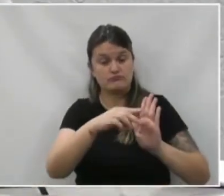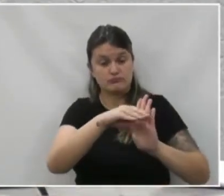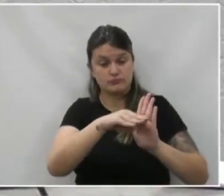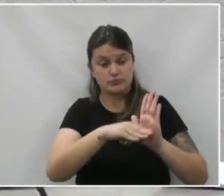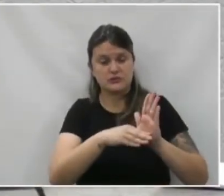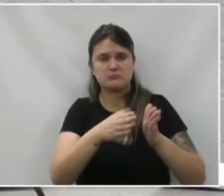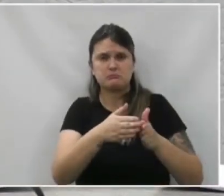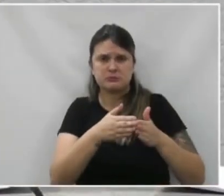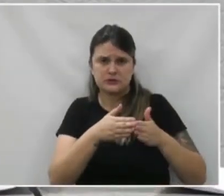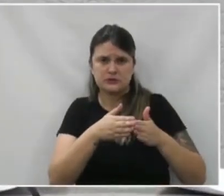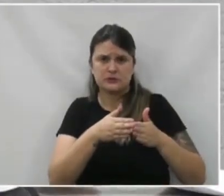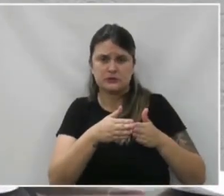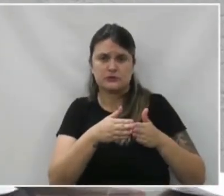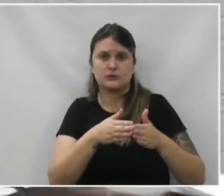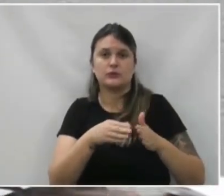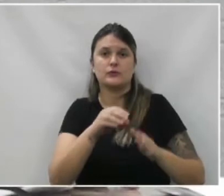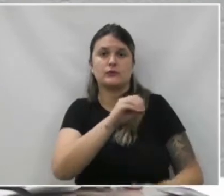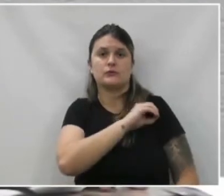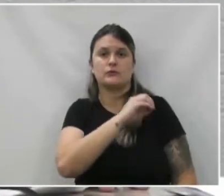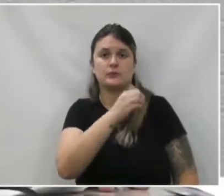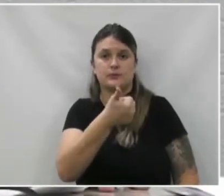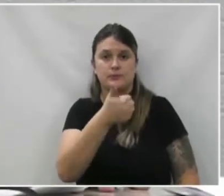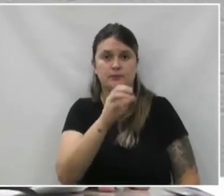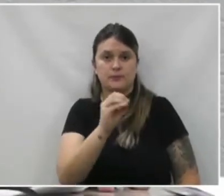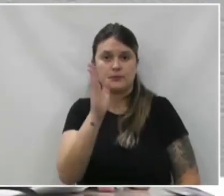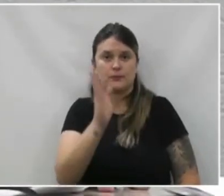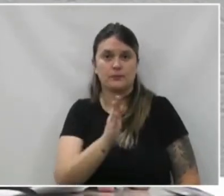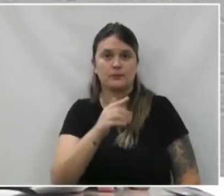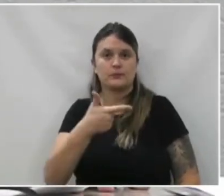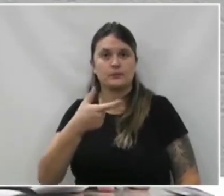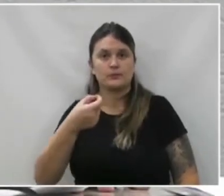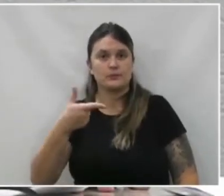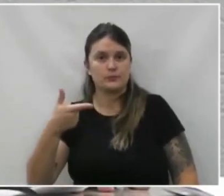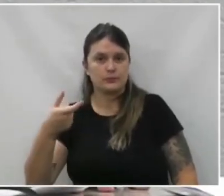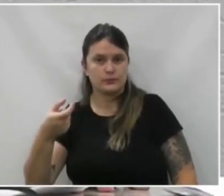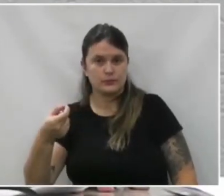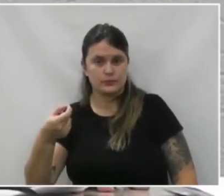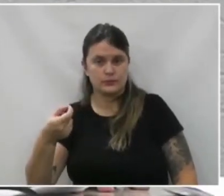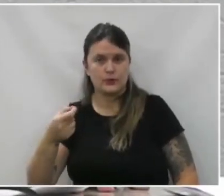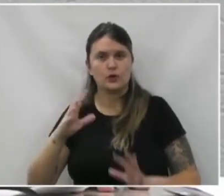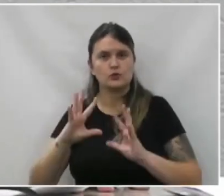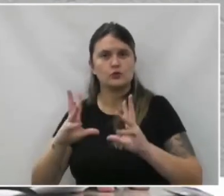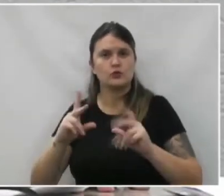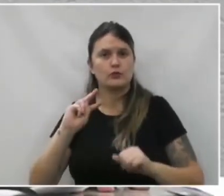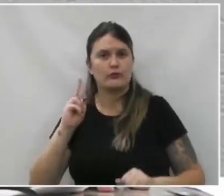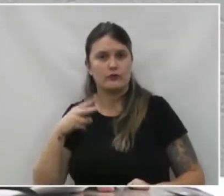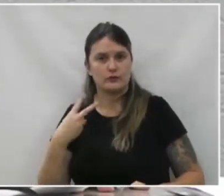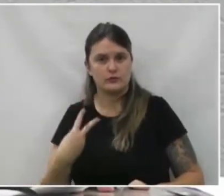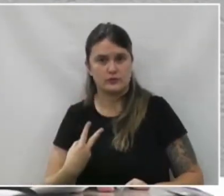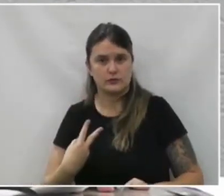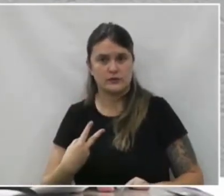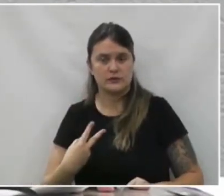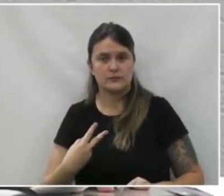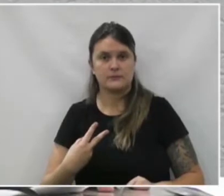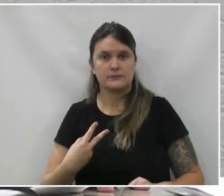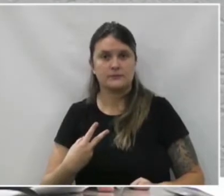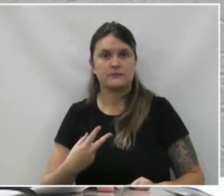4.317/2020 e suas alterações, considerando o que já foi determinado nos decretos municipais número